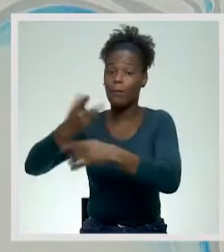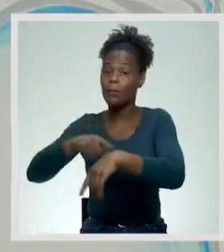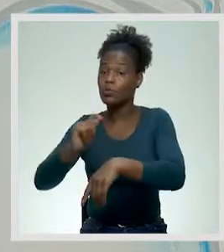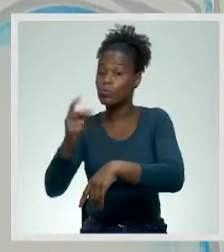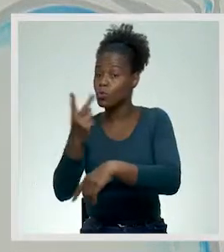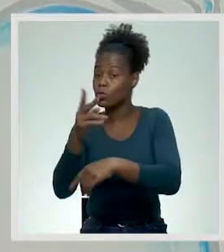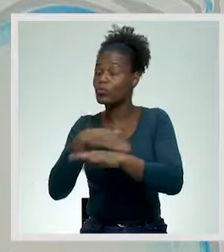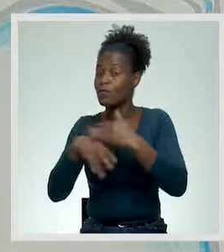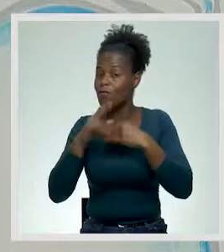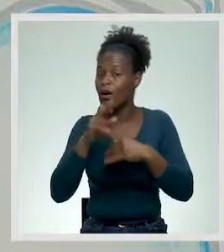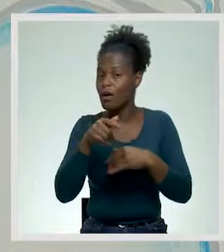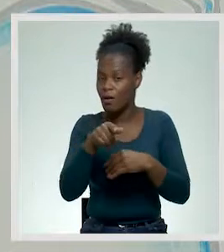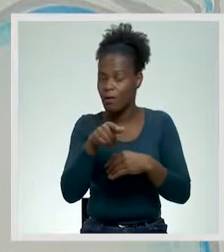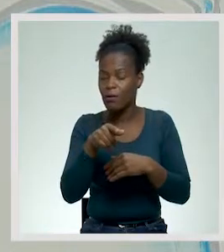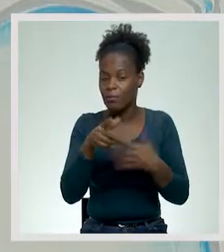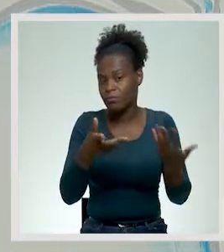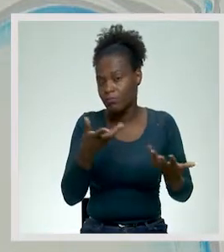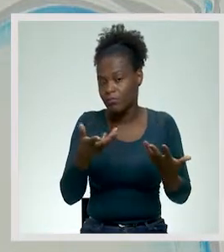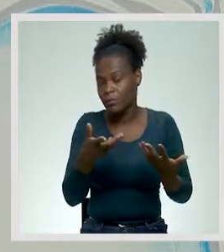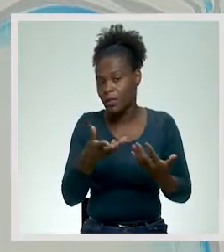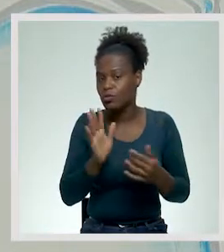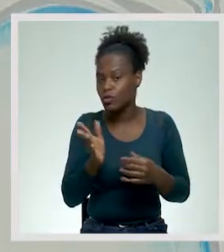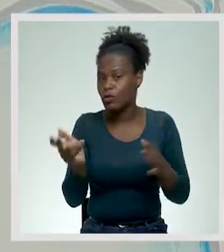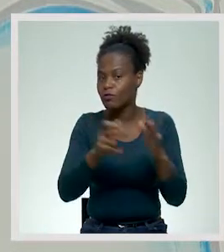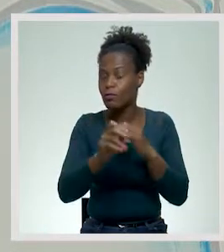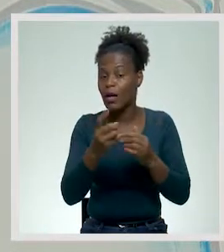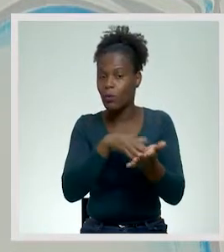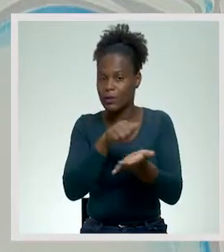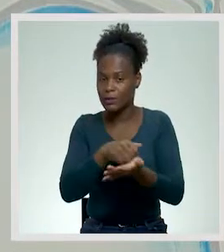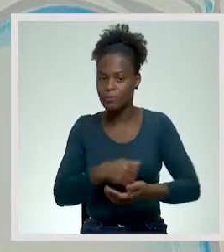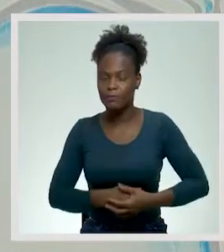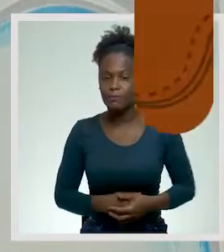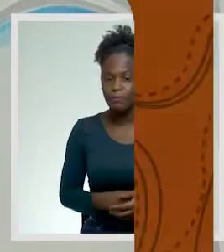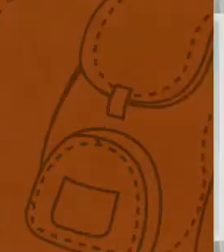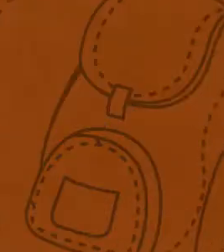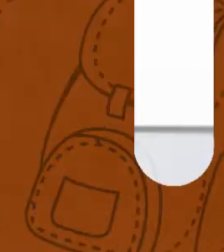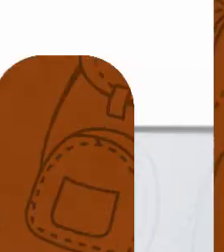resolver e eu volto aqui para fazer a correção, ok?